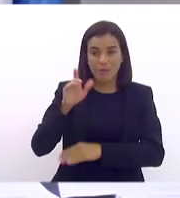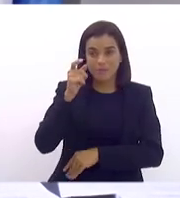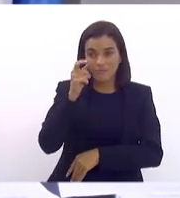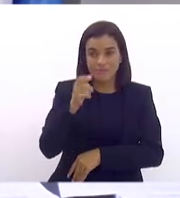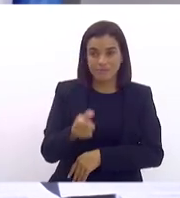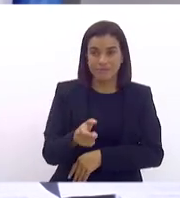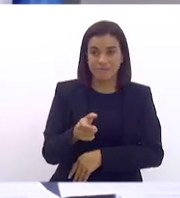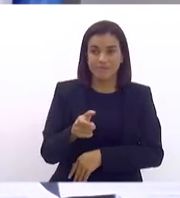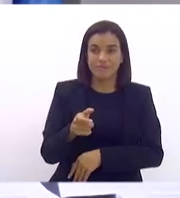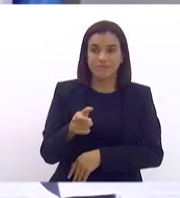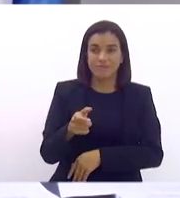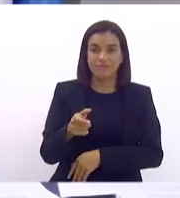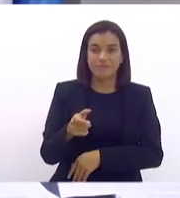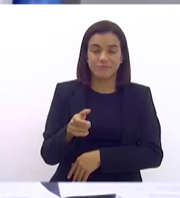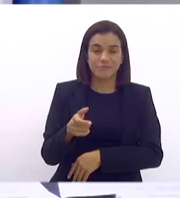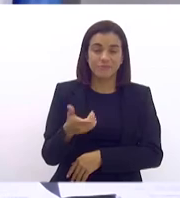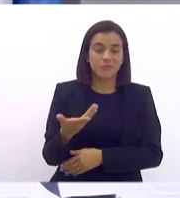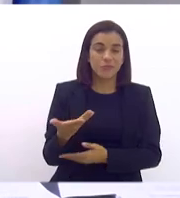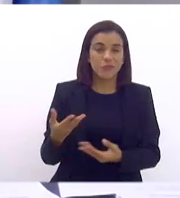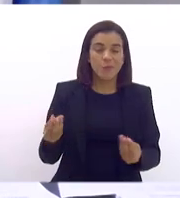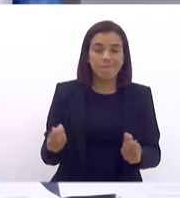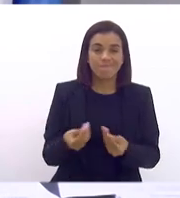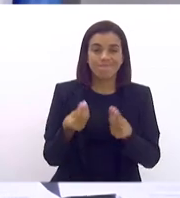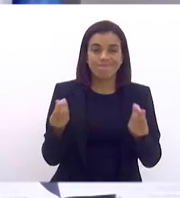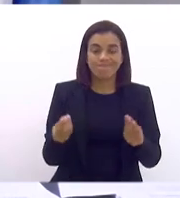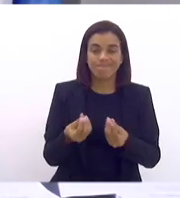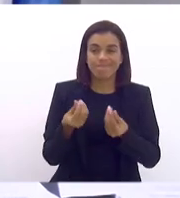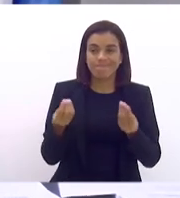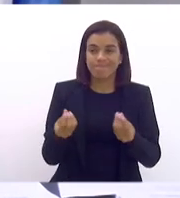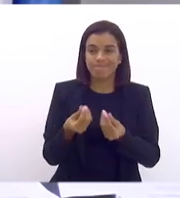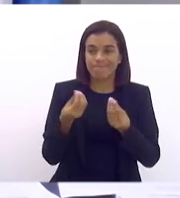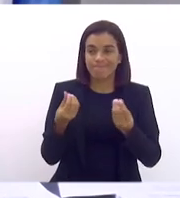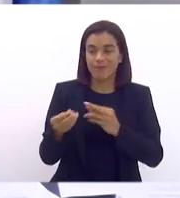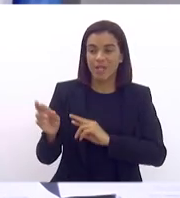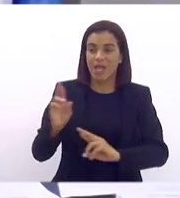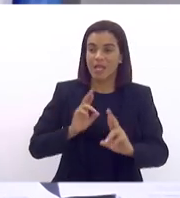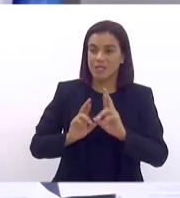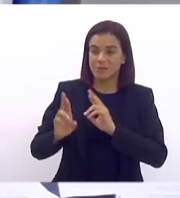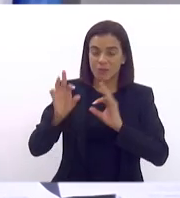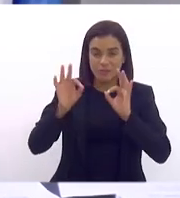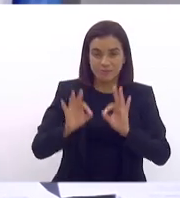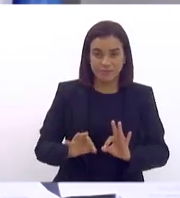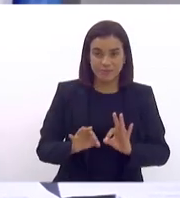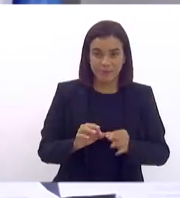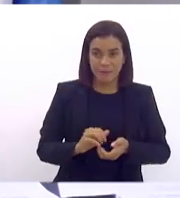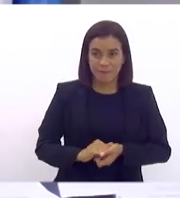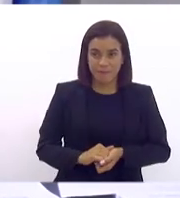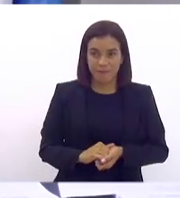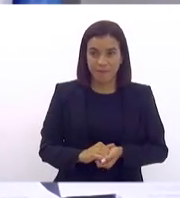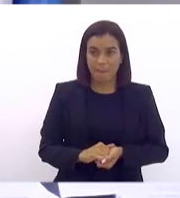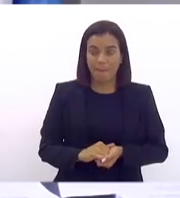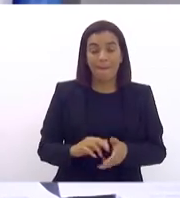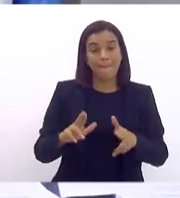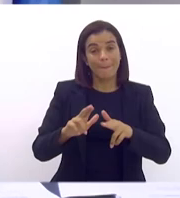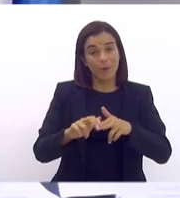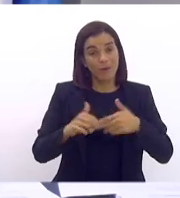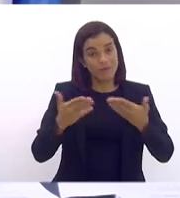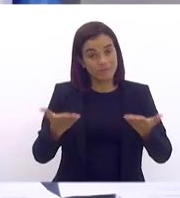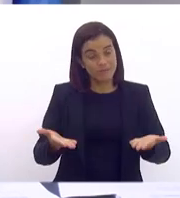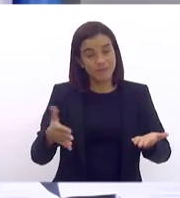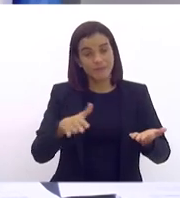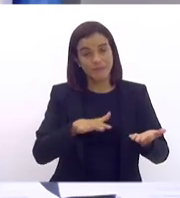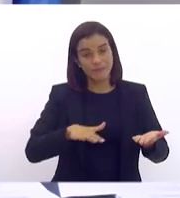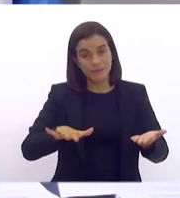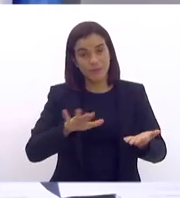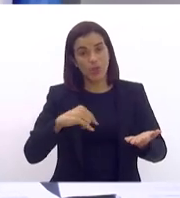realmente foram evasivos em termos de respostas concretas. Dada essa situação,